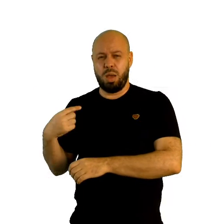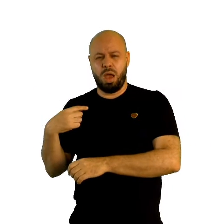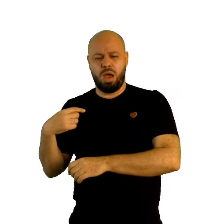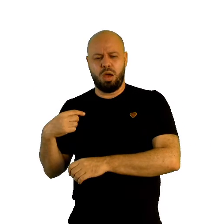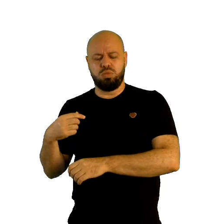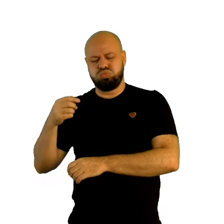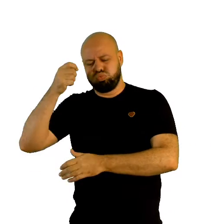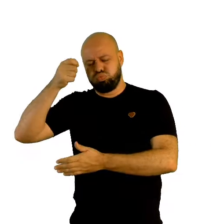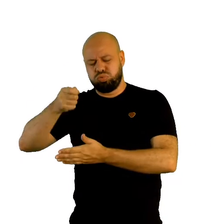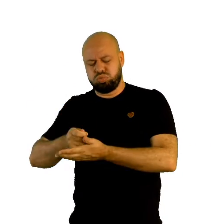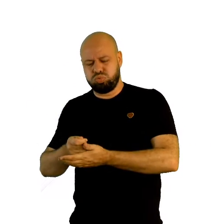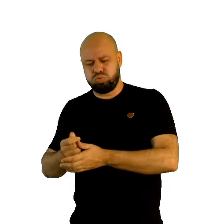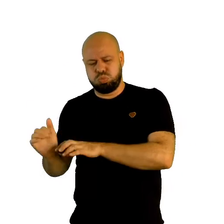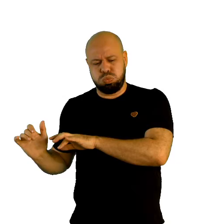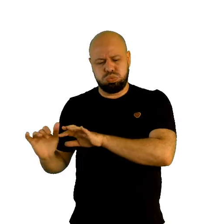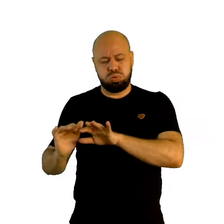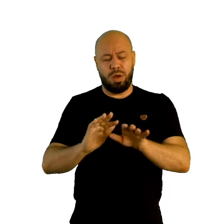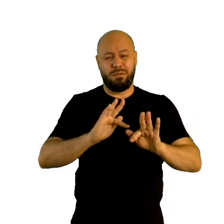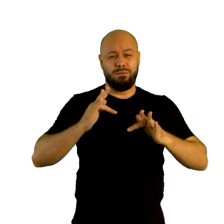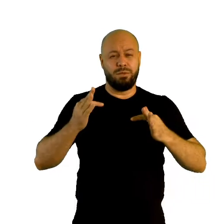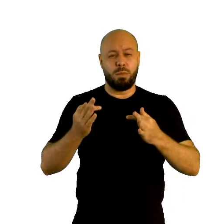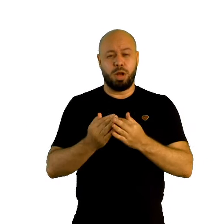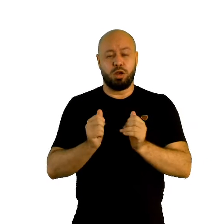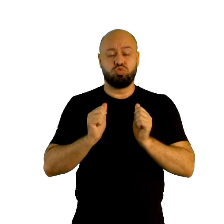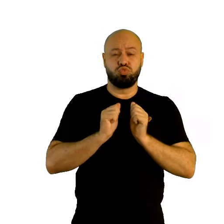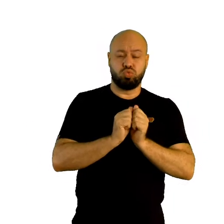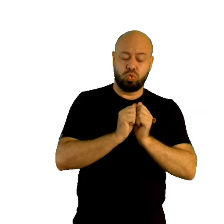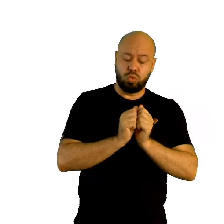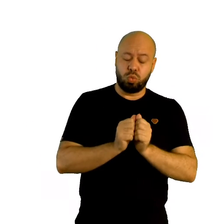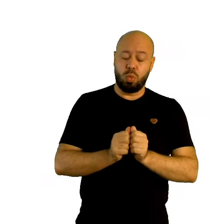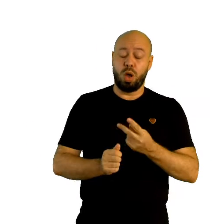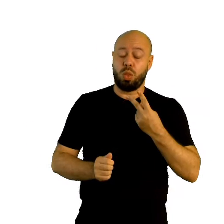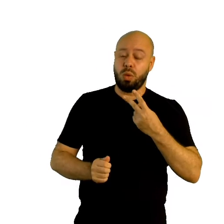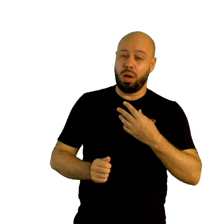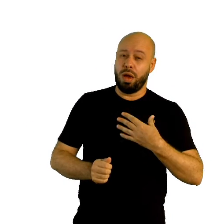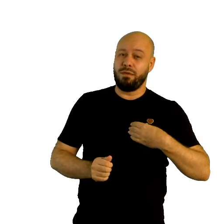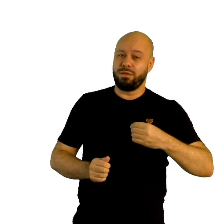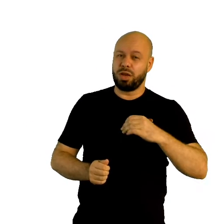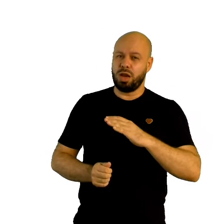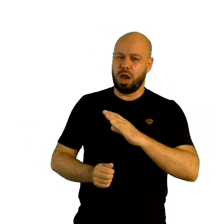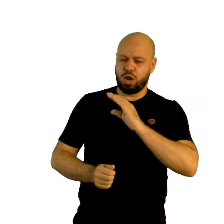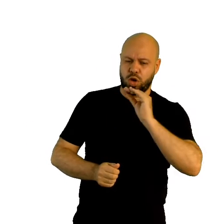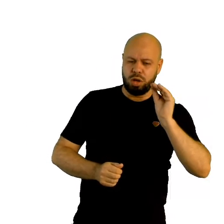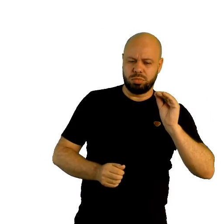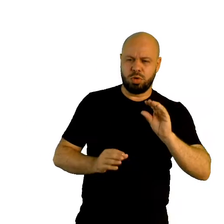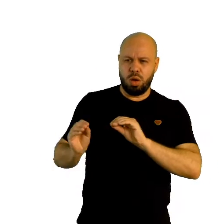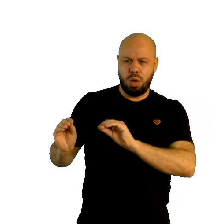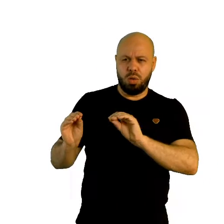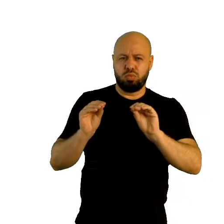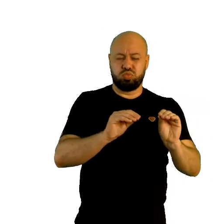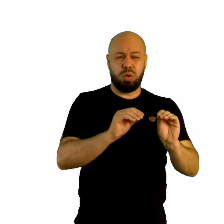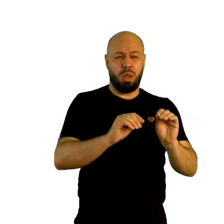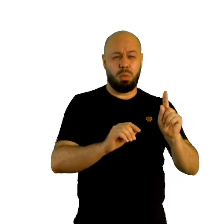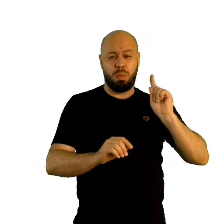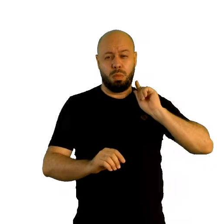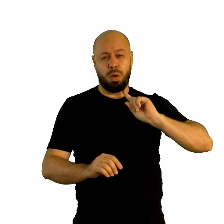2 filhas adolescentes no sítio Serra Dourada, no extremo sul de Minas